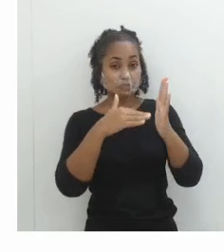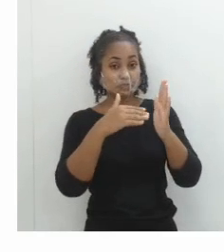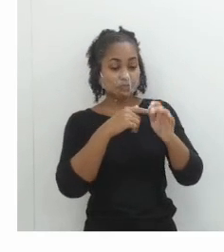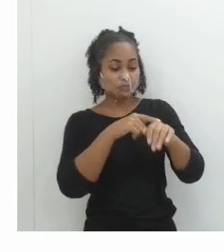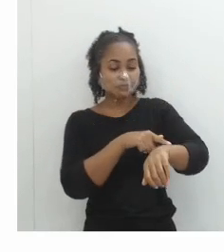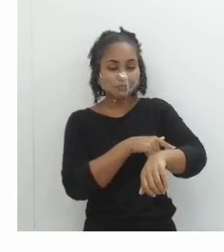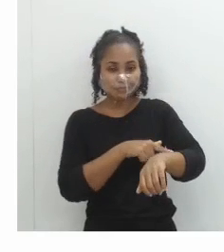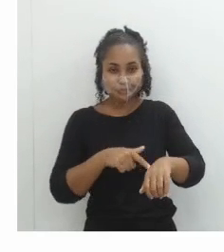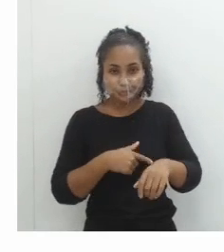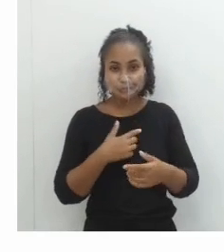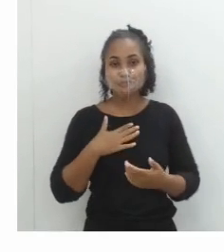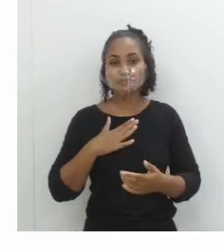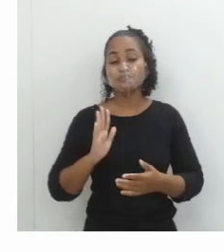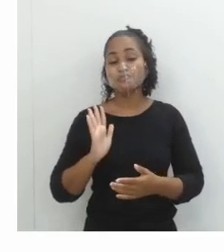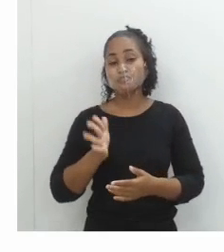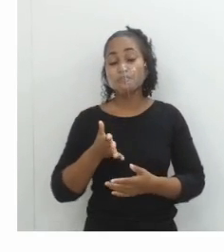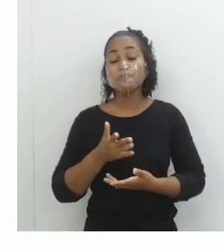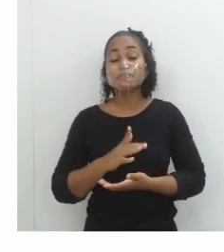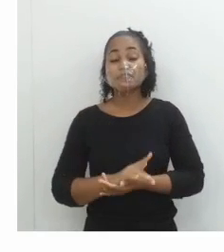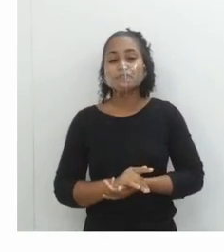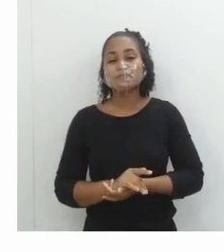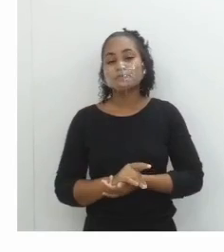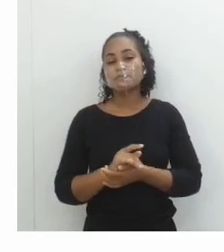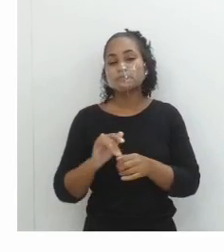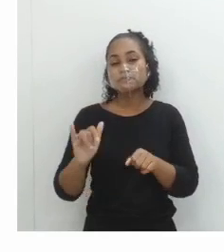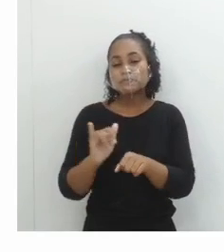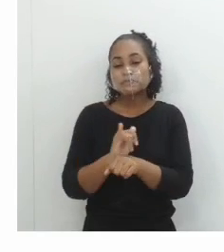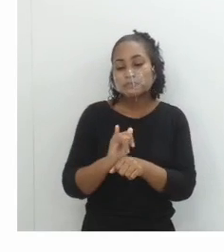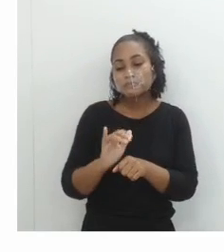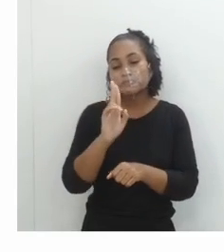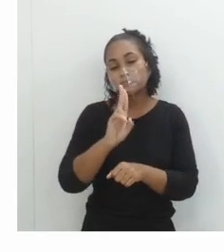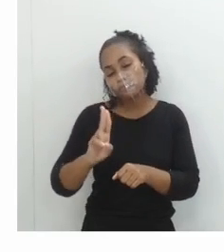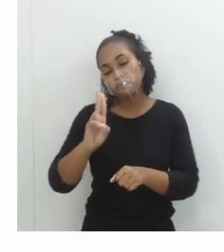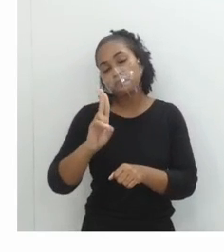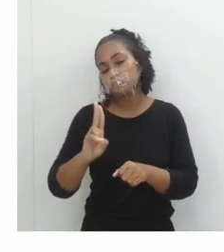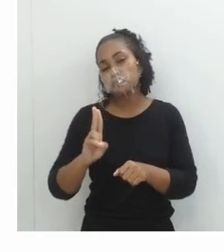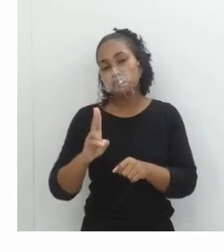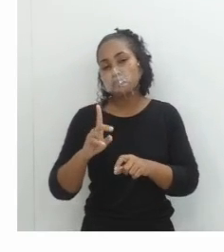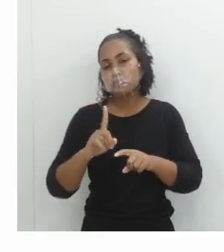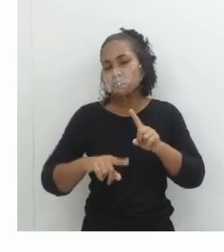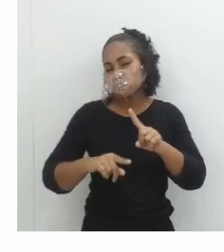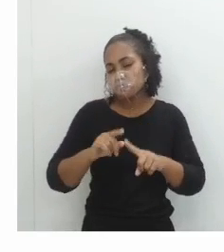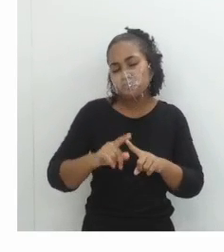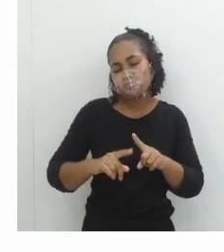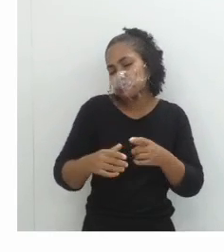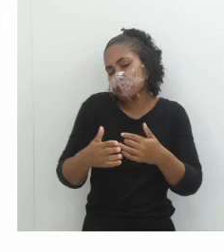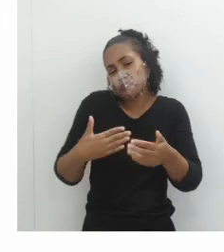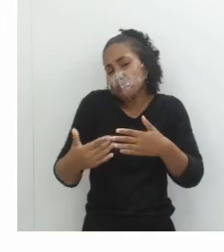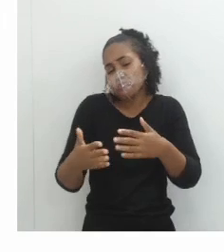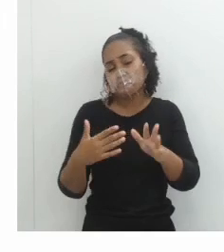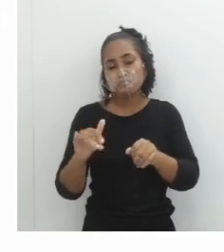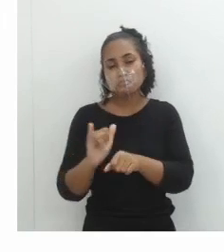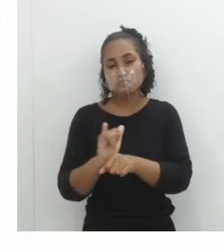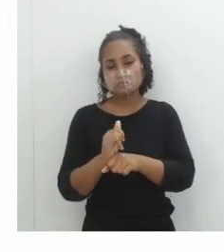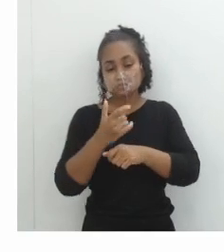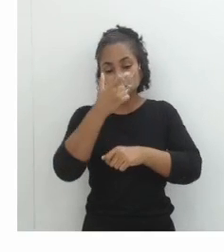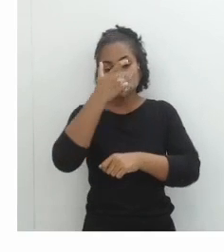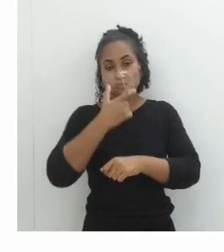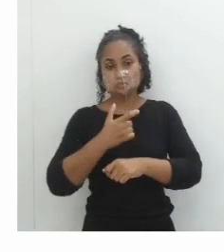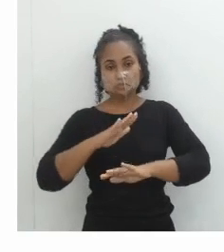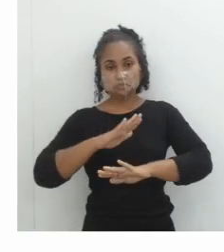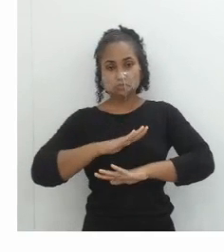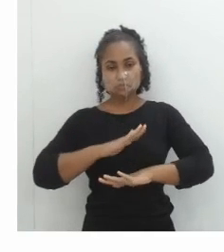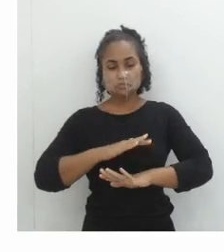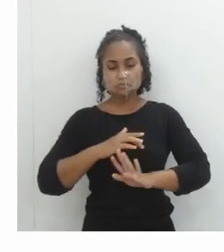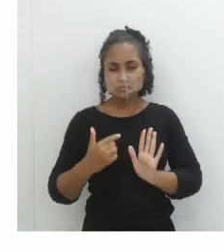E essas formas como piercings, tatuagens ou qualquer outra forma que você faz no seu corpo, a gente vai